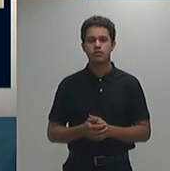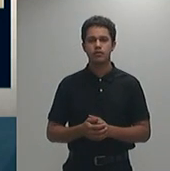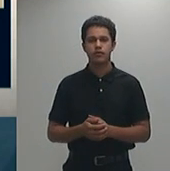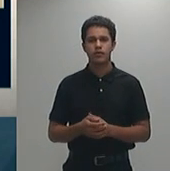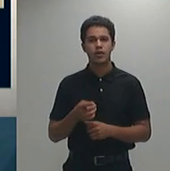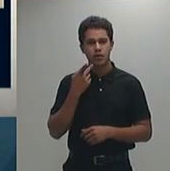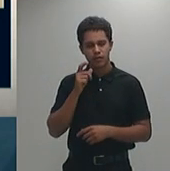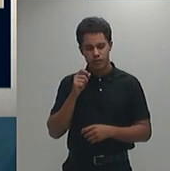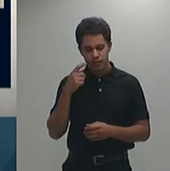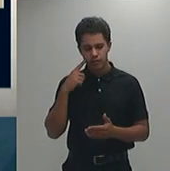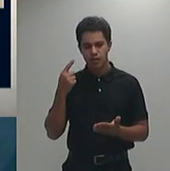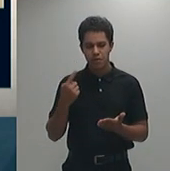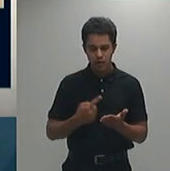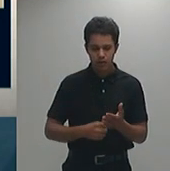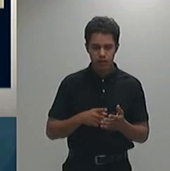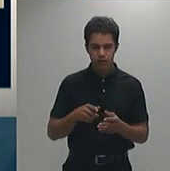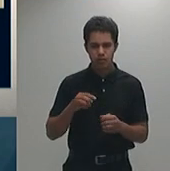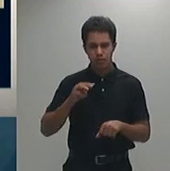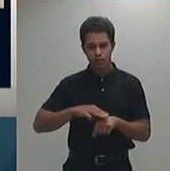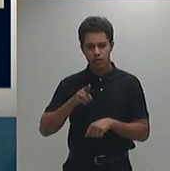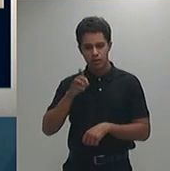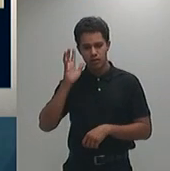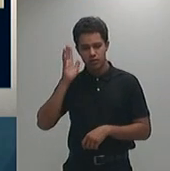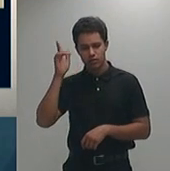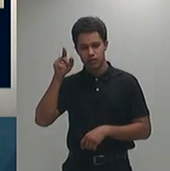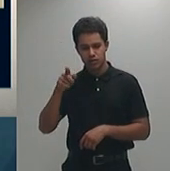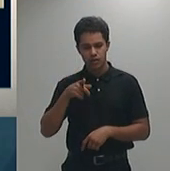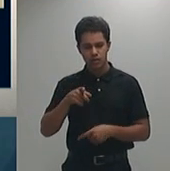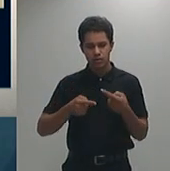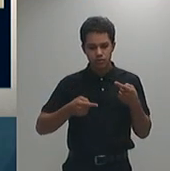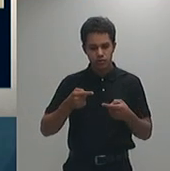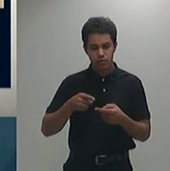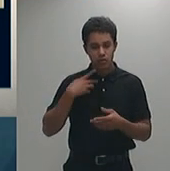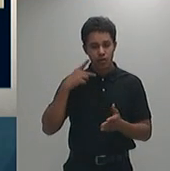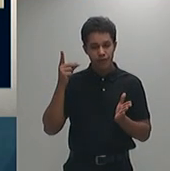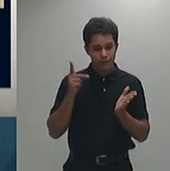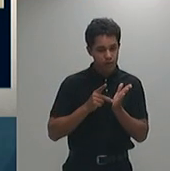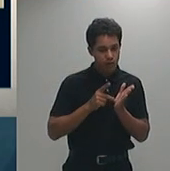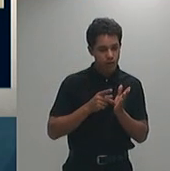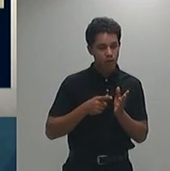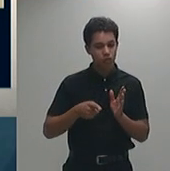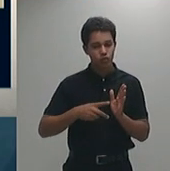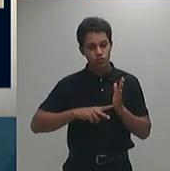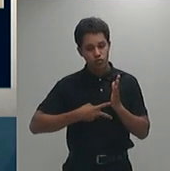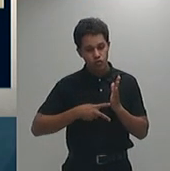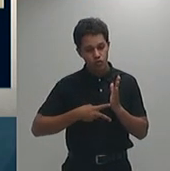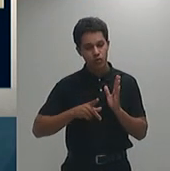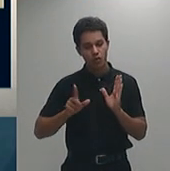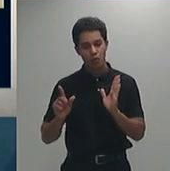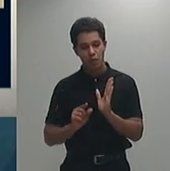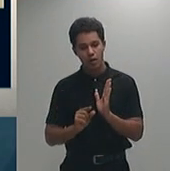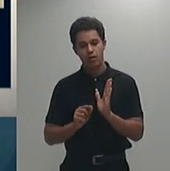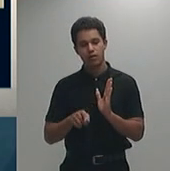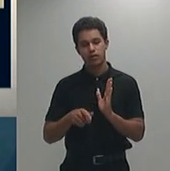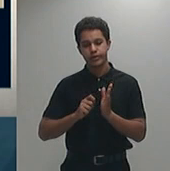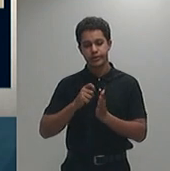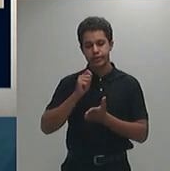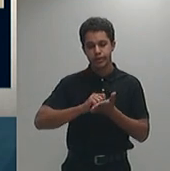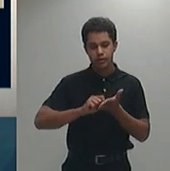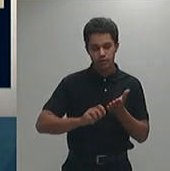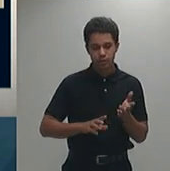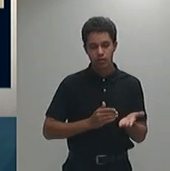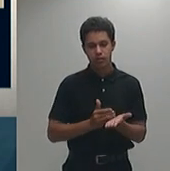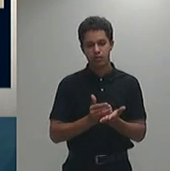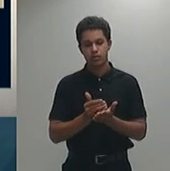delimitada a matéria decidida naqueles casos ali discutir a legitimidade do sócio minoritário que desde que ele venda em sua Inicial